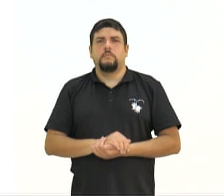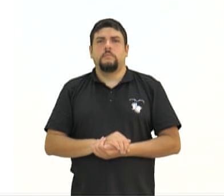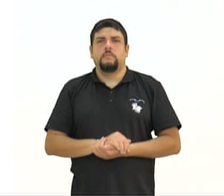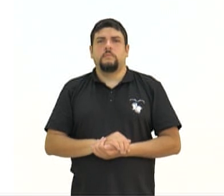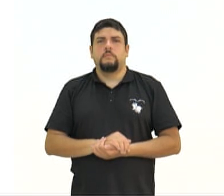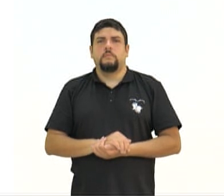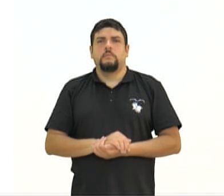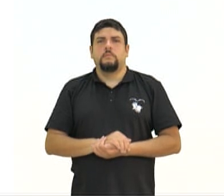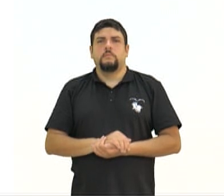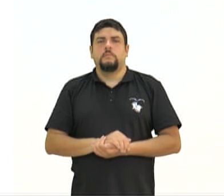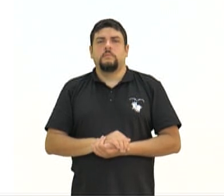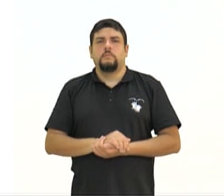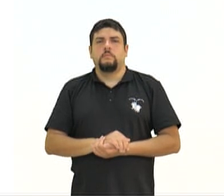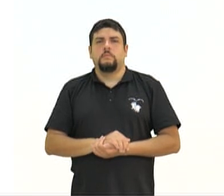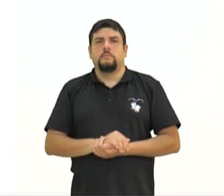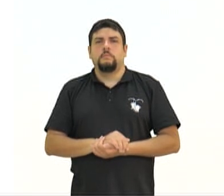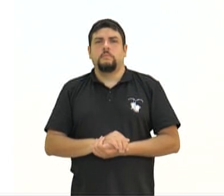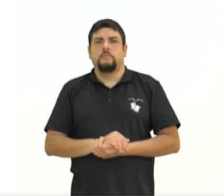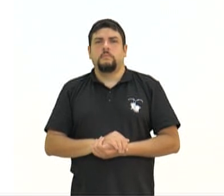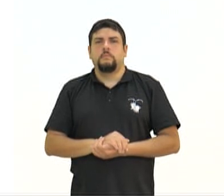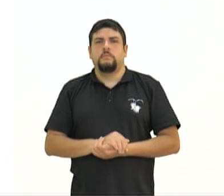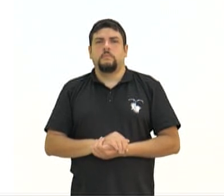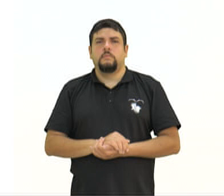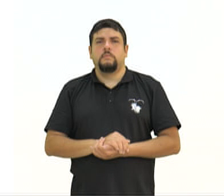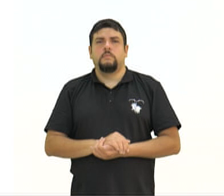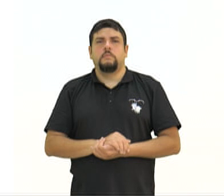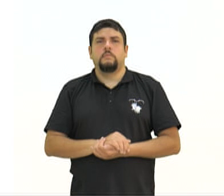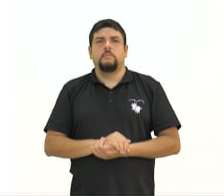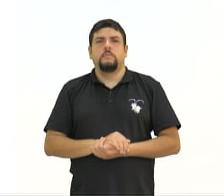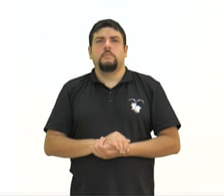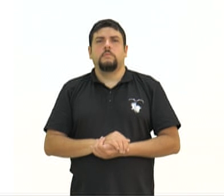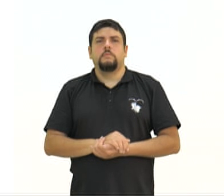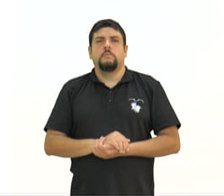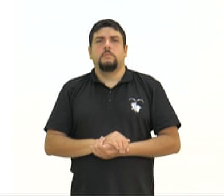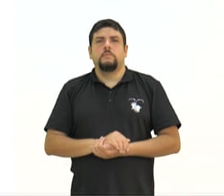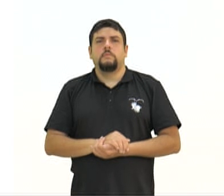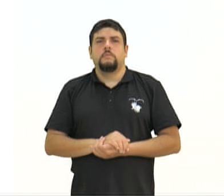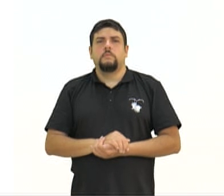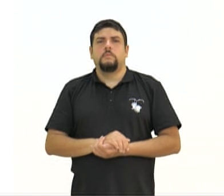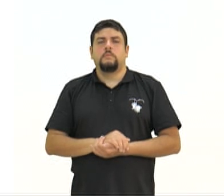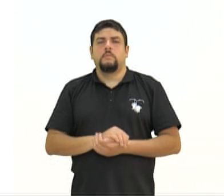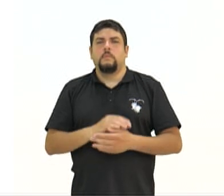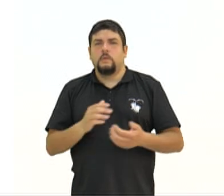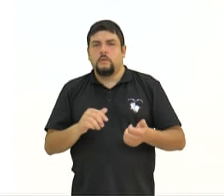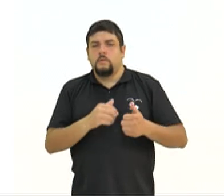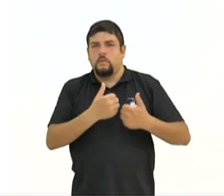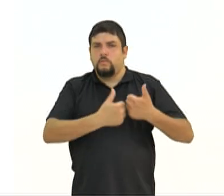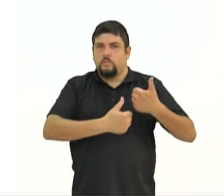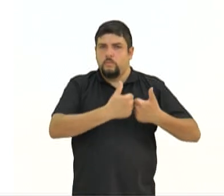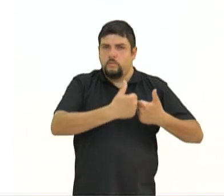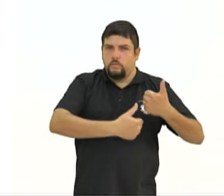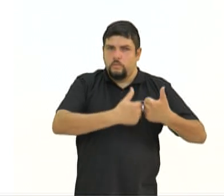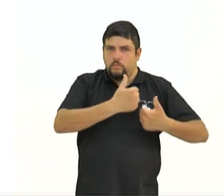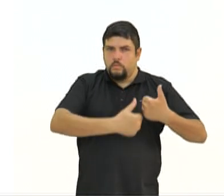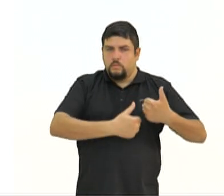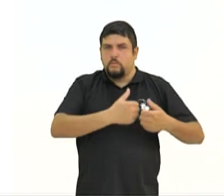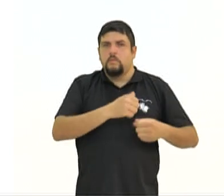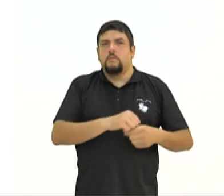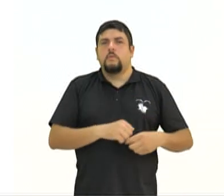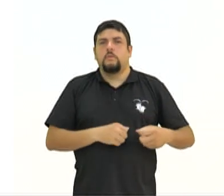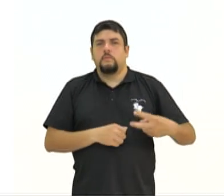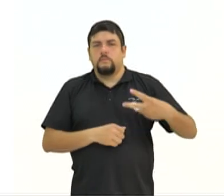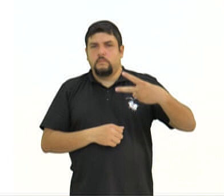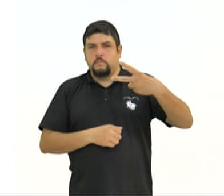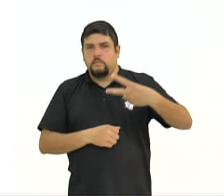el balonmano, la natação ou el baloncesto. Então, o futebol,